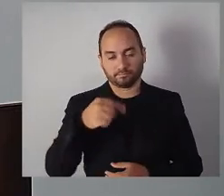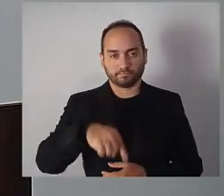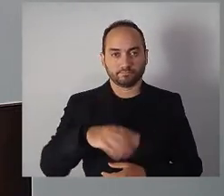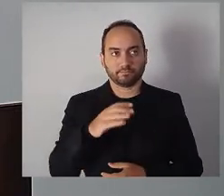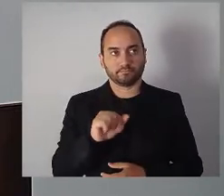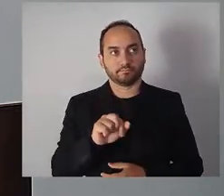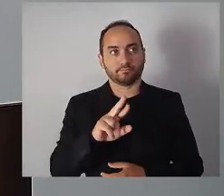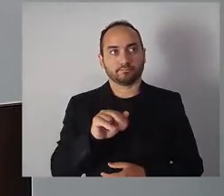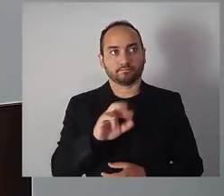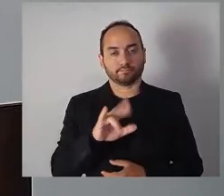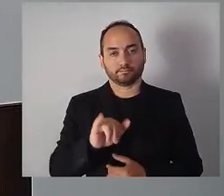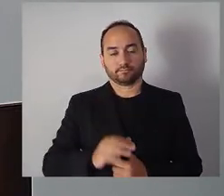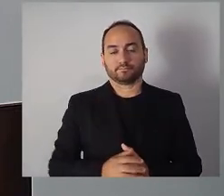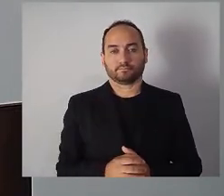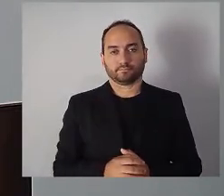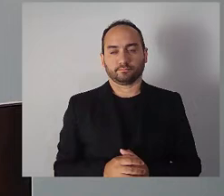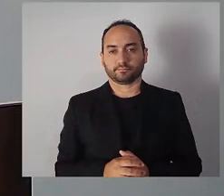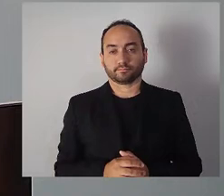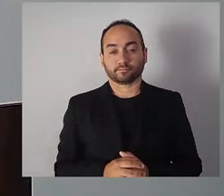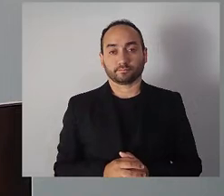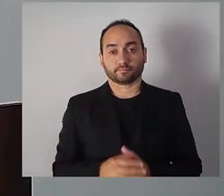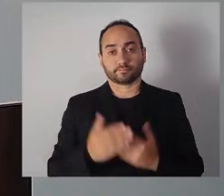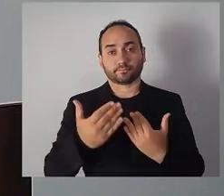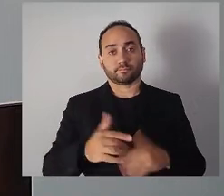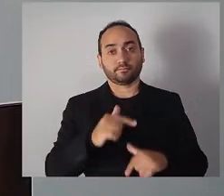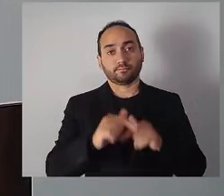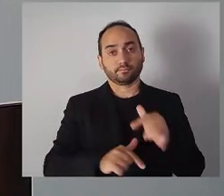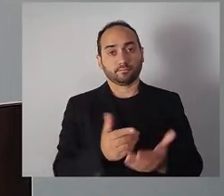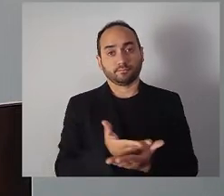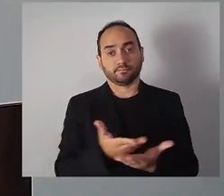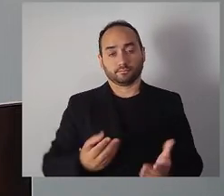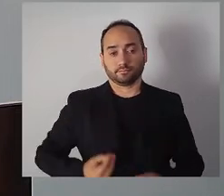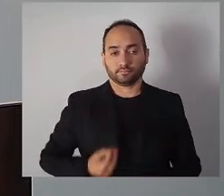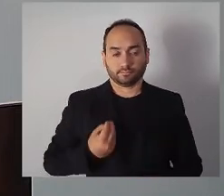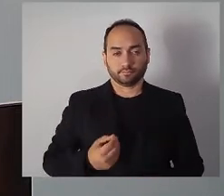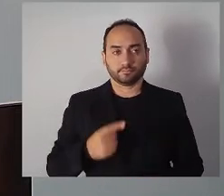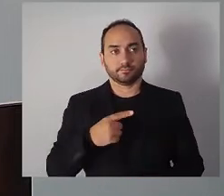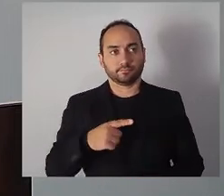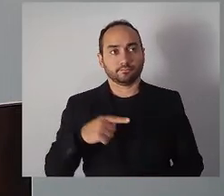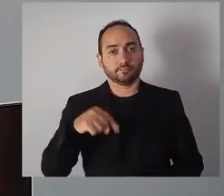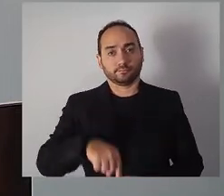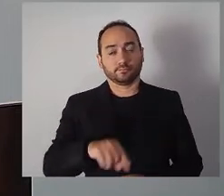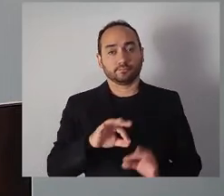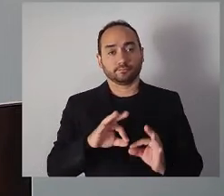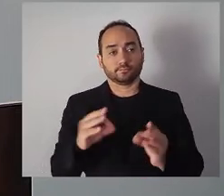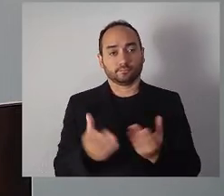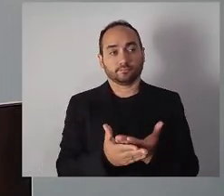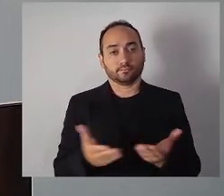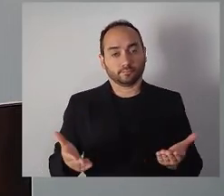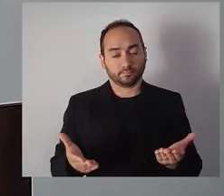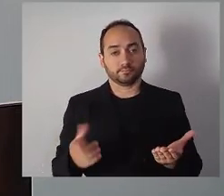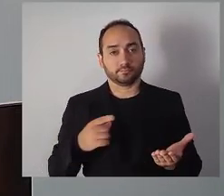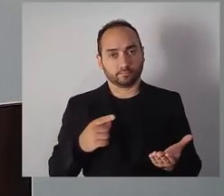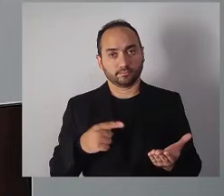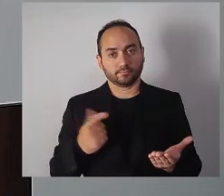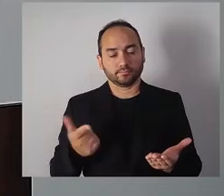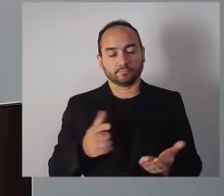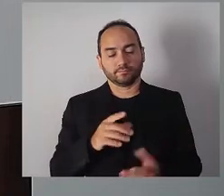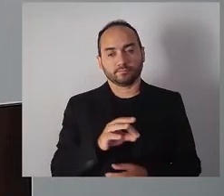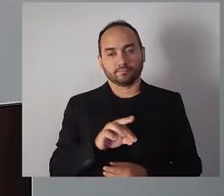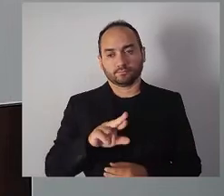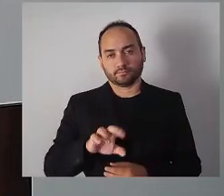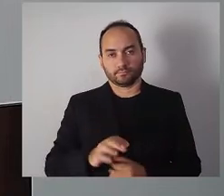Cariri. Servidores públicos aqui presentes, eminente procuradora regional